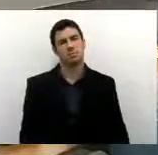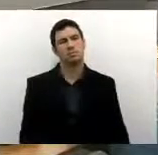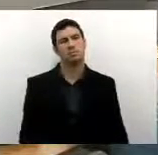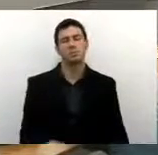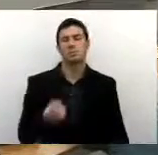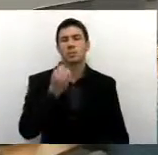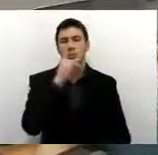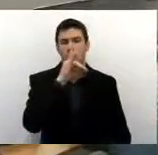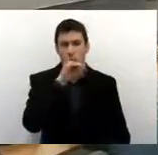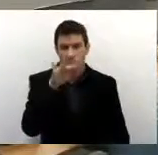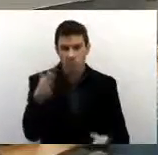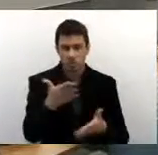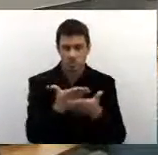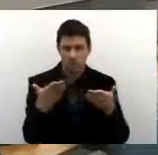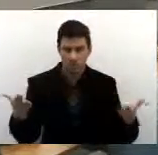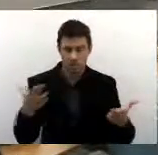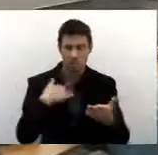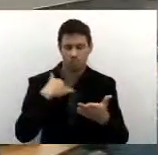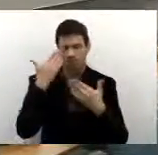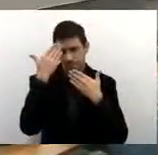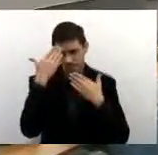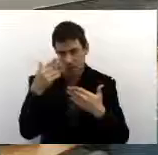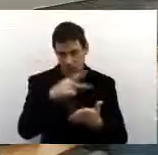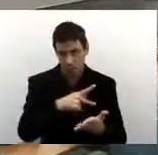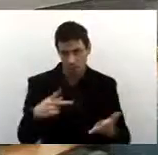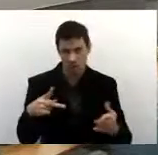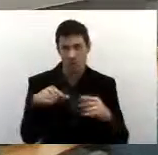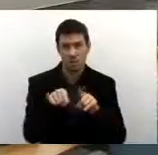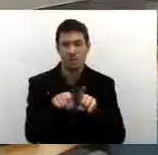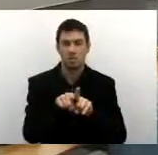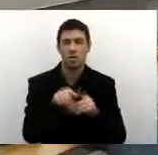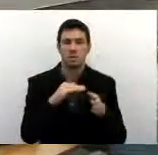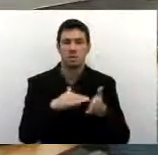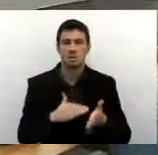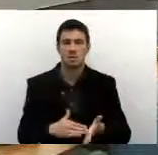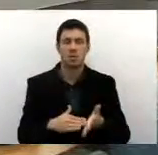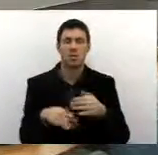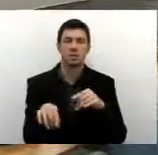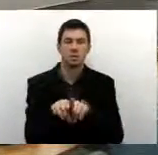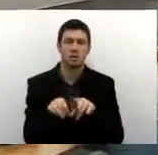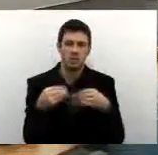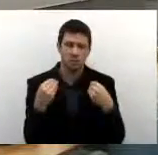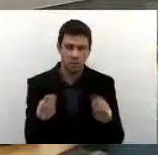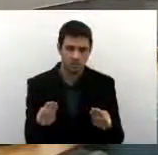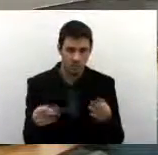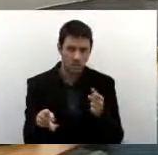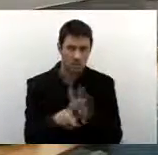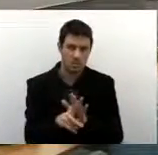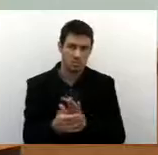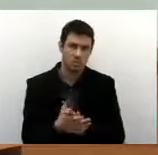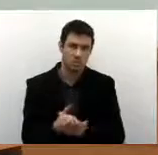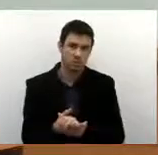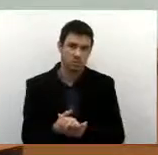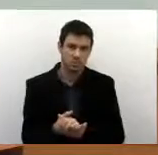Bom dia a todos. Obrigado, presidente. Bom dia, secretário Abdo Mazlum, vereadores.